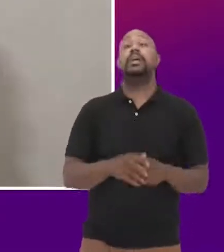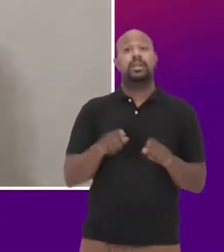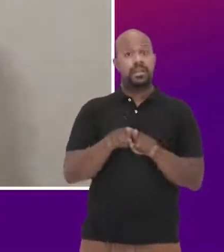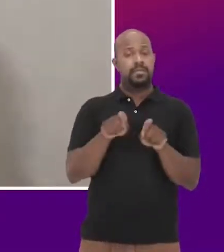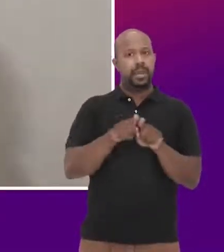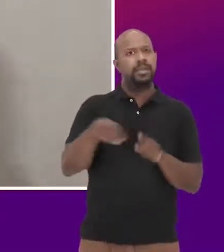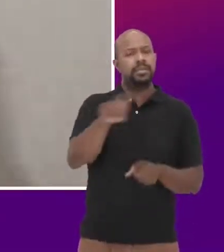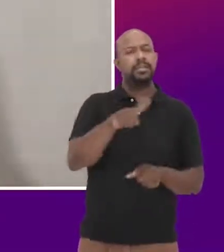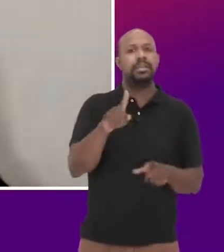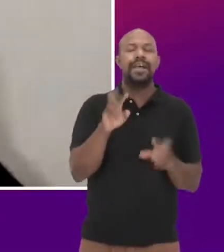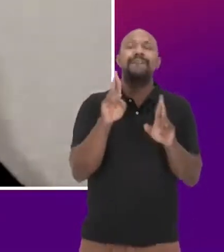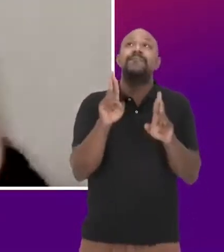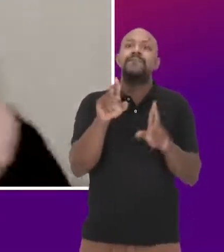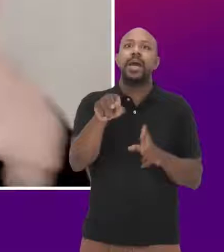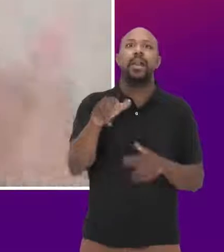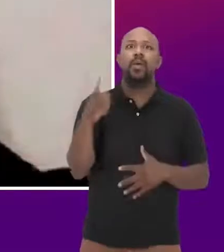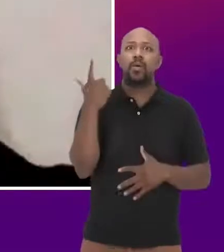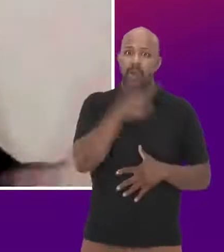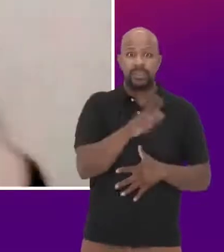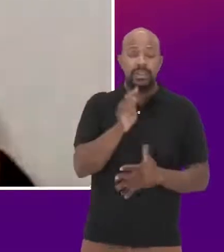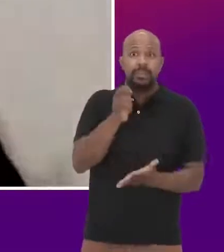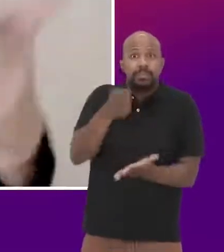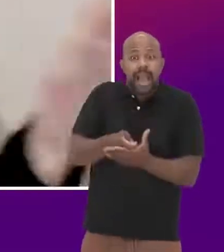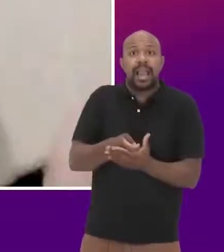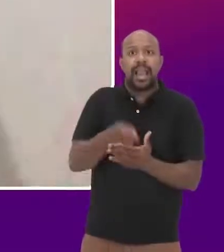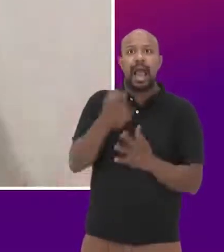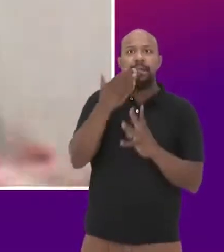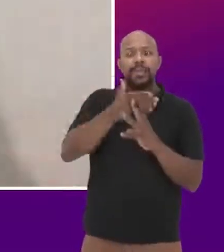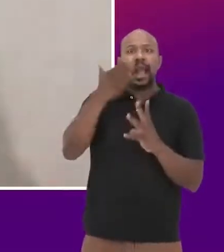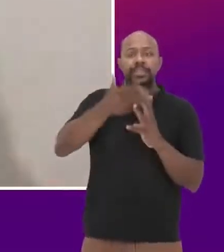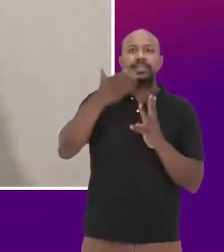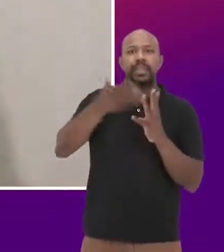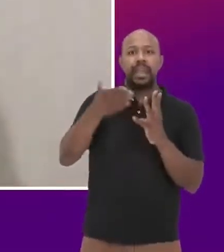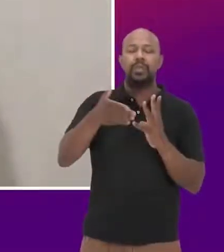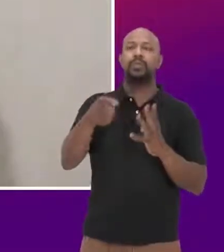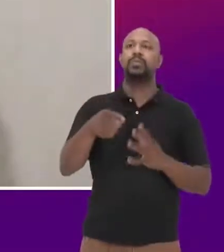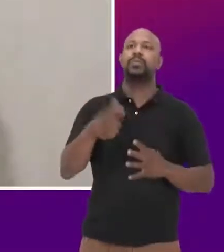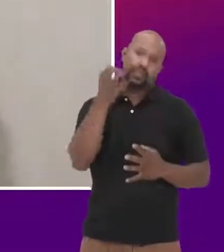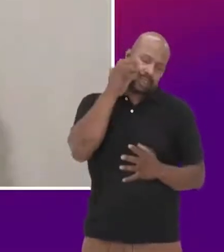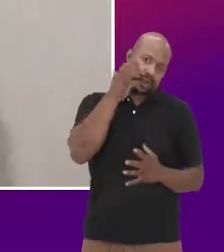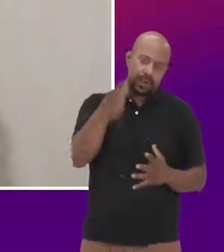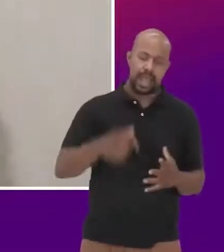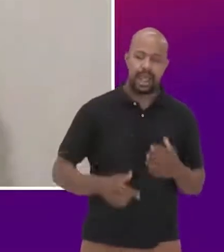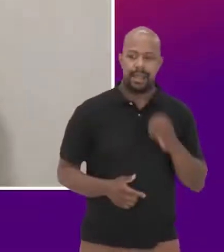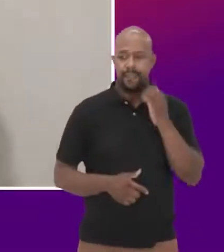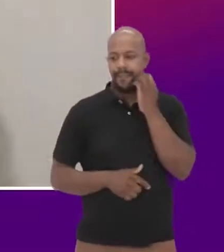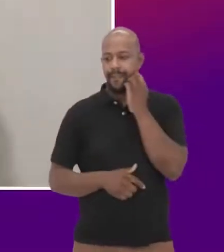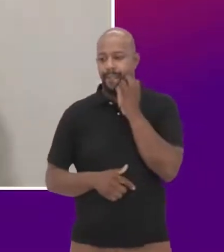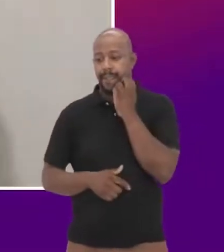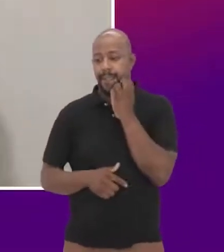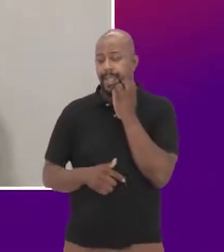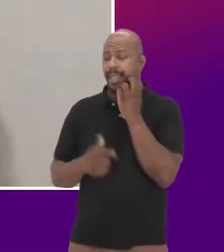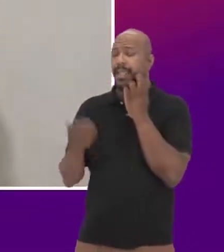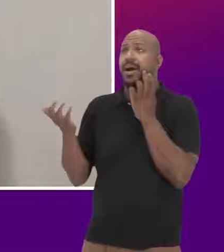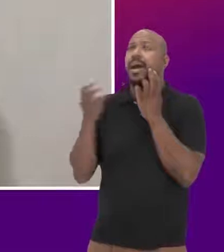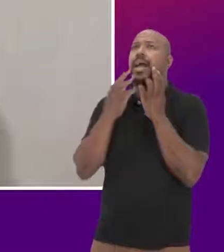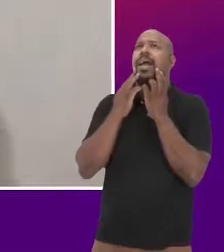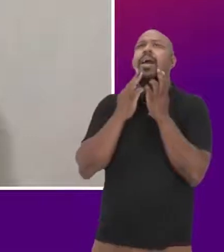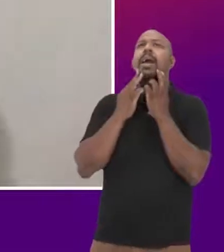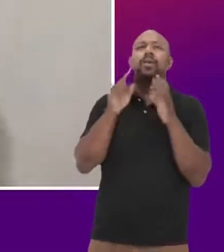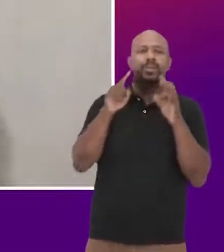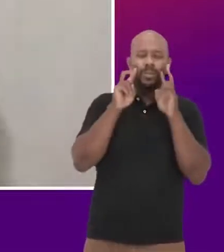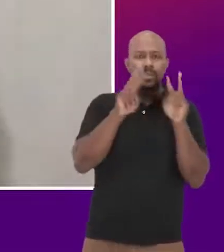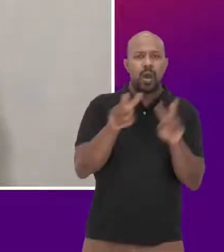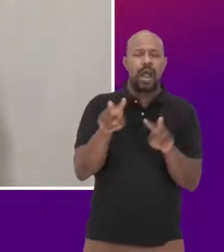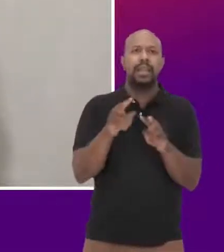Inclusive, a gente até torcia para ele conseguir pagar a parcela do celular. Então, quando a